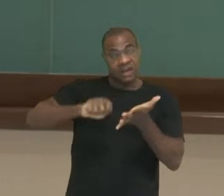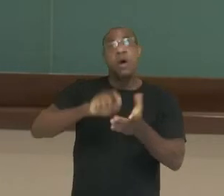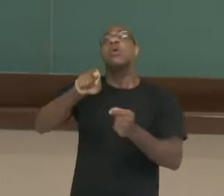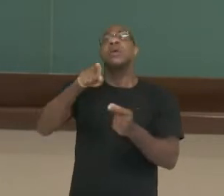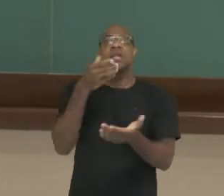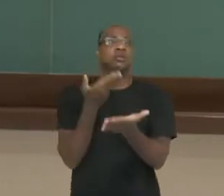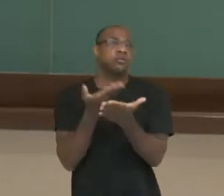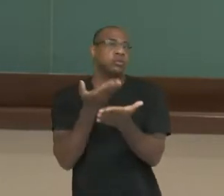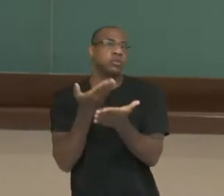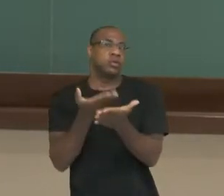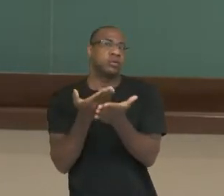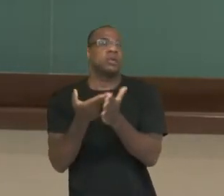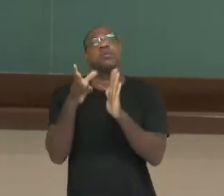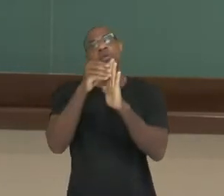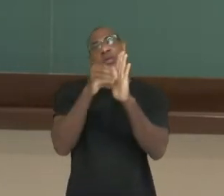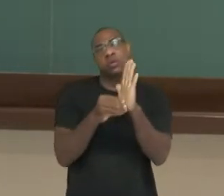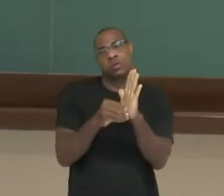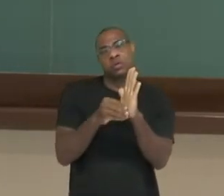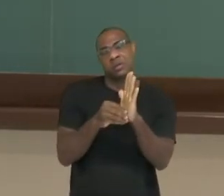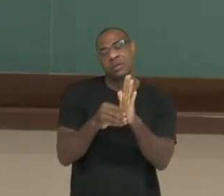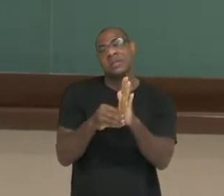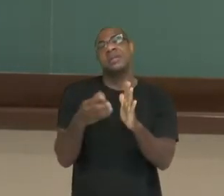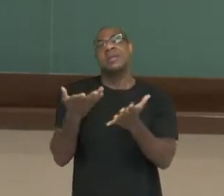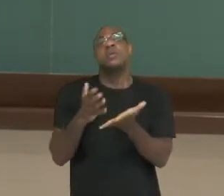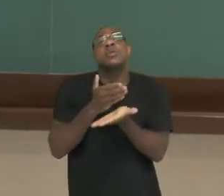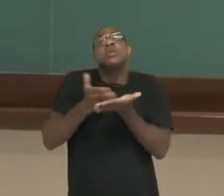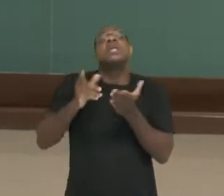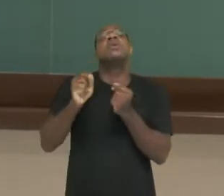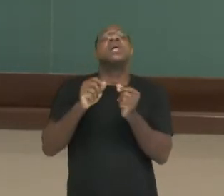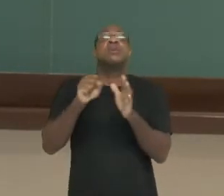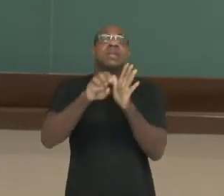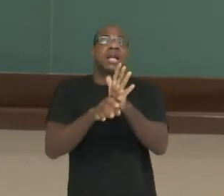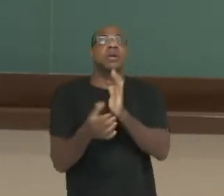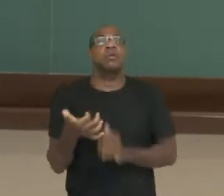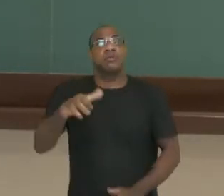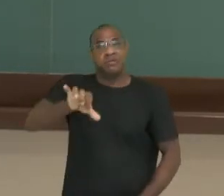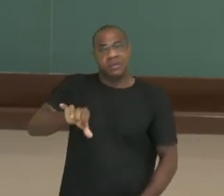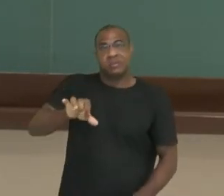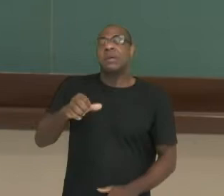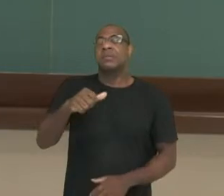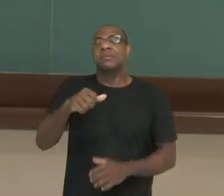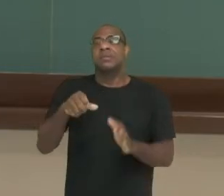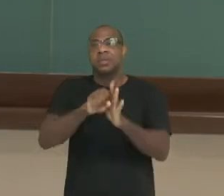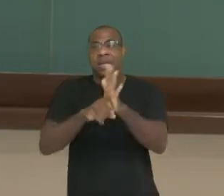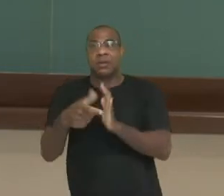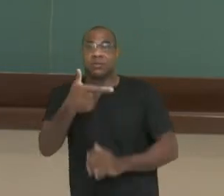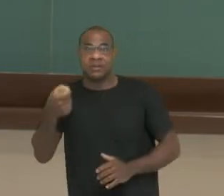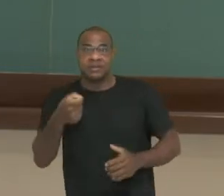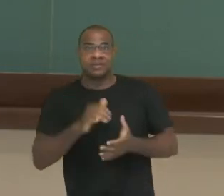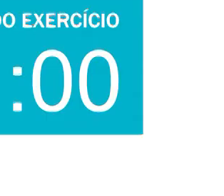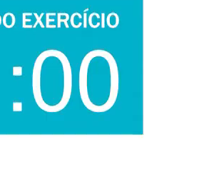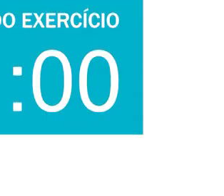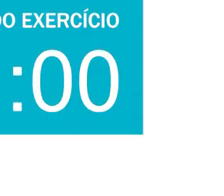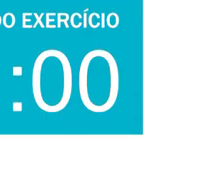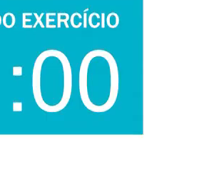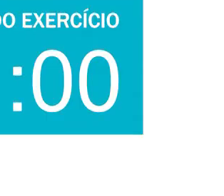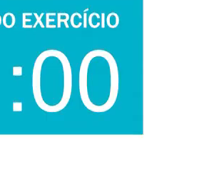em várias matérias sobre o início do século XX. Faz aí que eu já volto. É rapidinho.